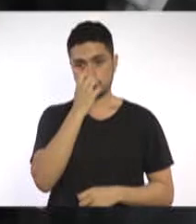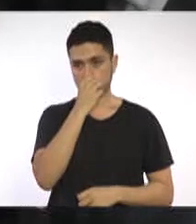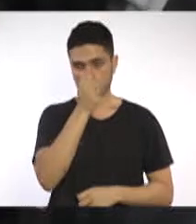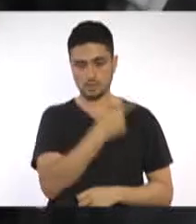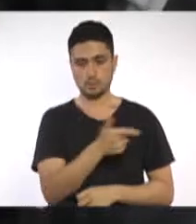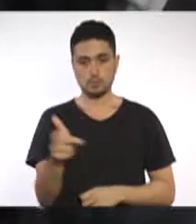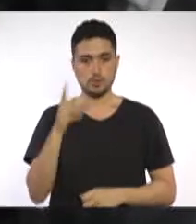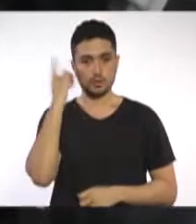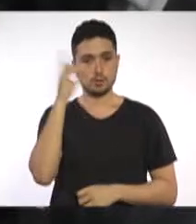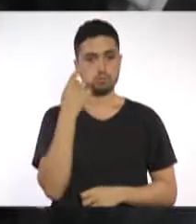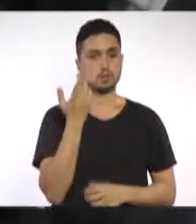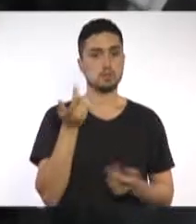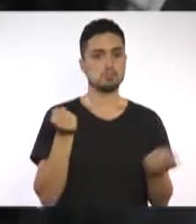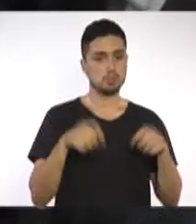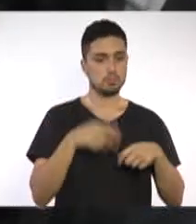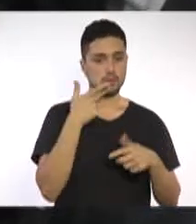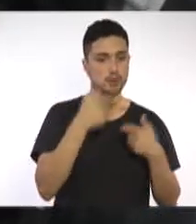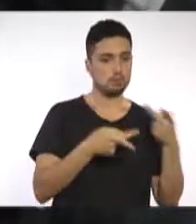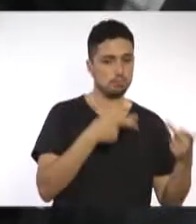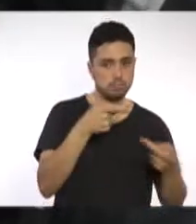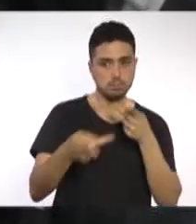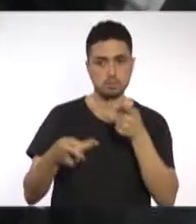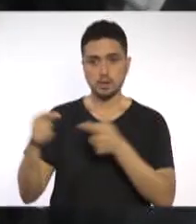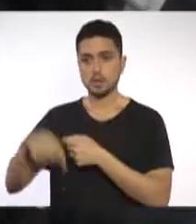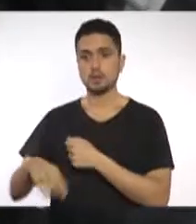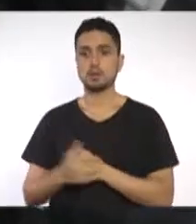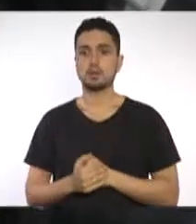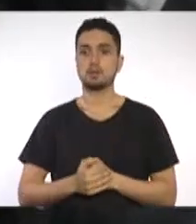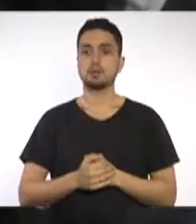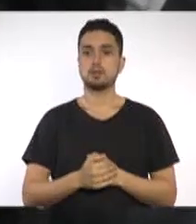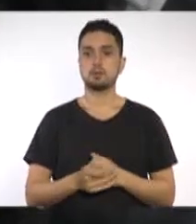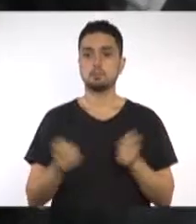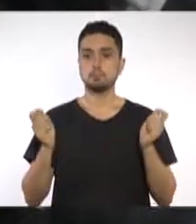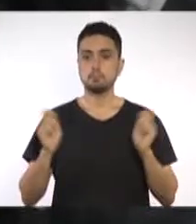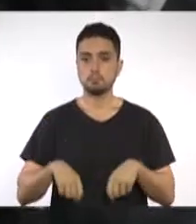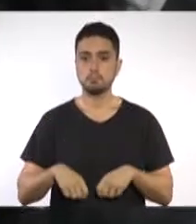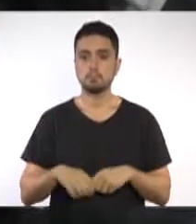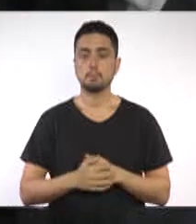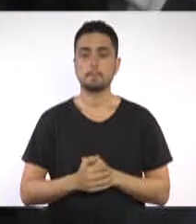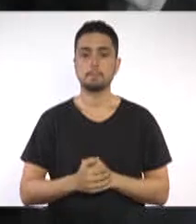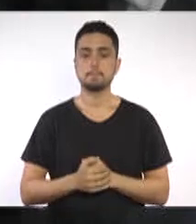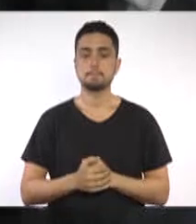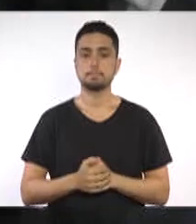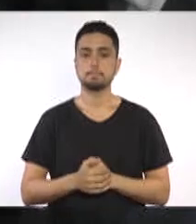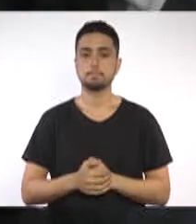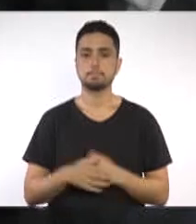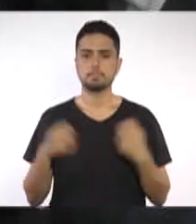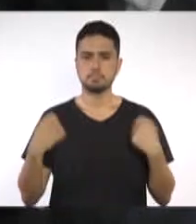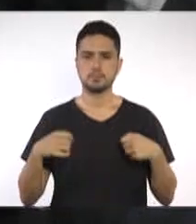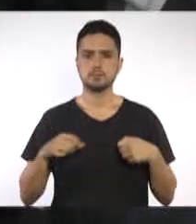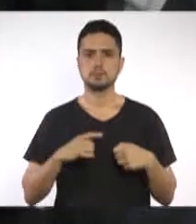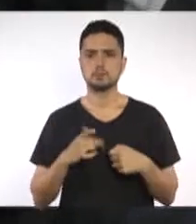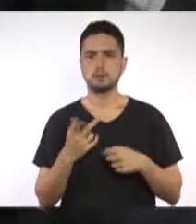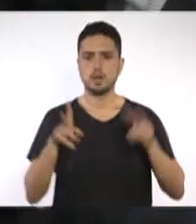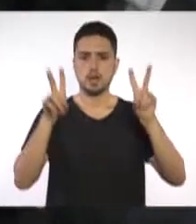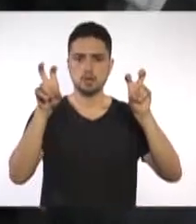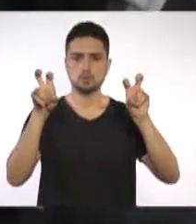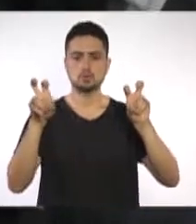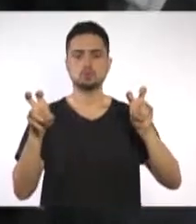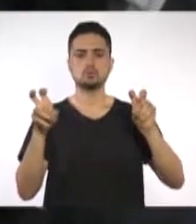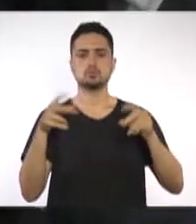de deliberação aqui possam dar carga, fazer com que essa audiência pública sugerida pela deputada Marta